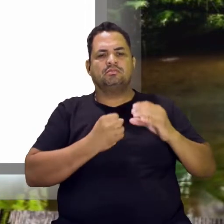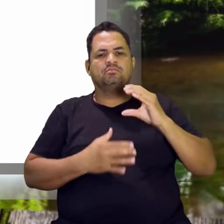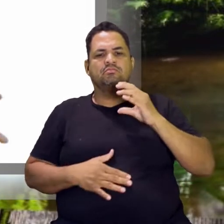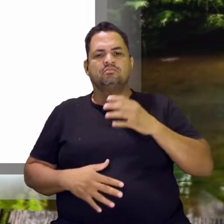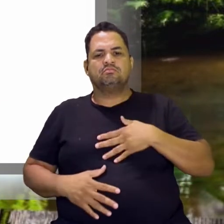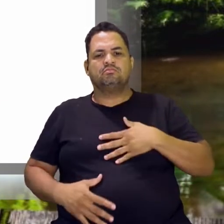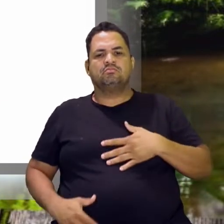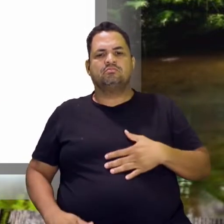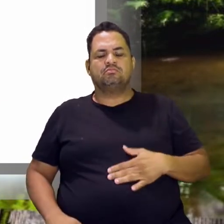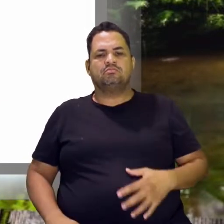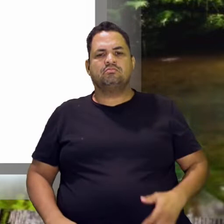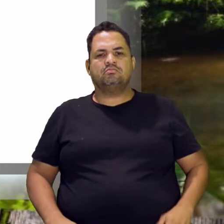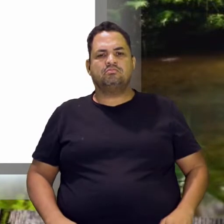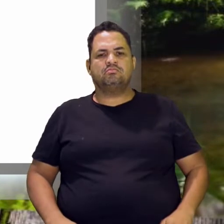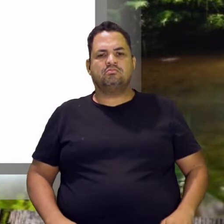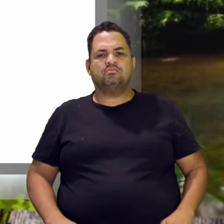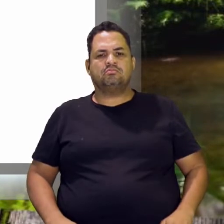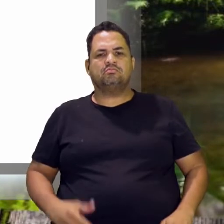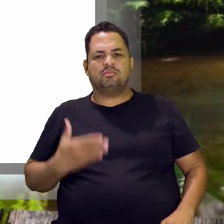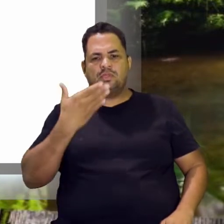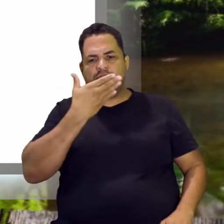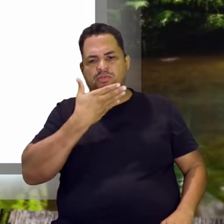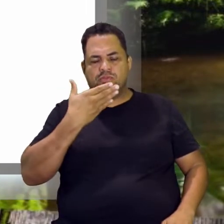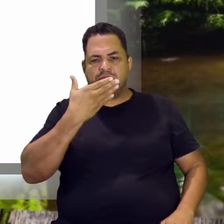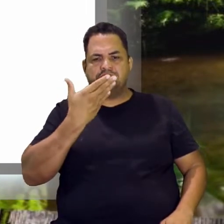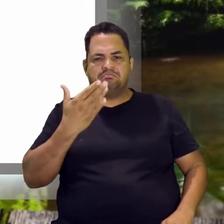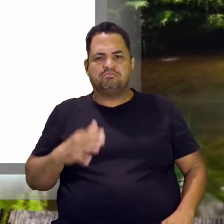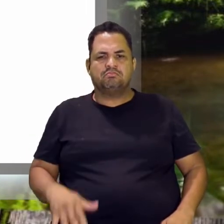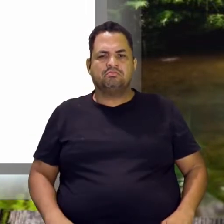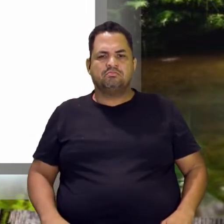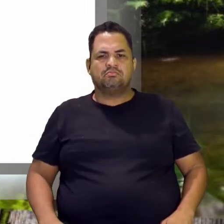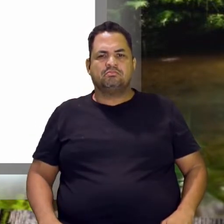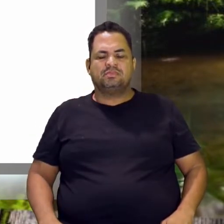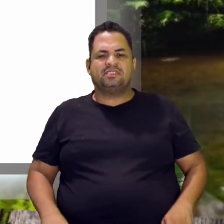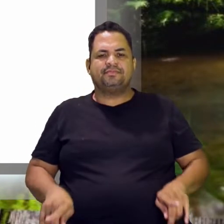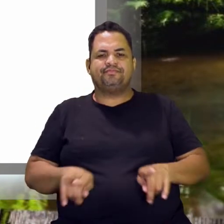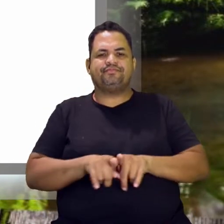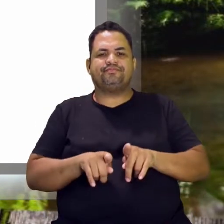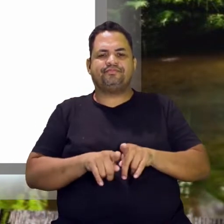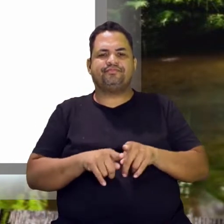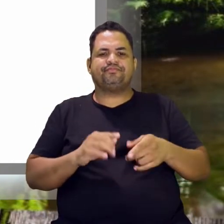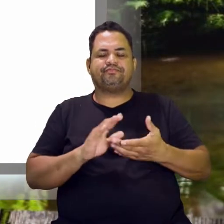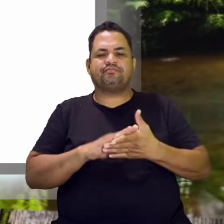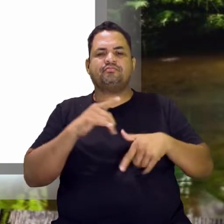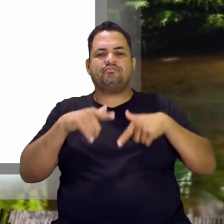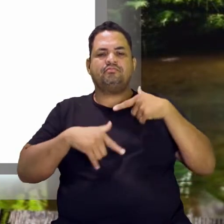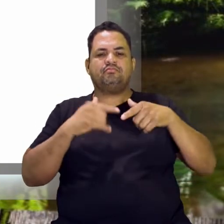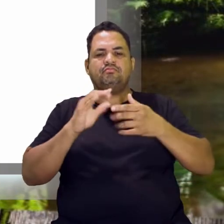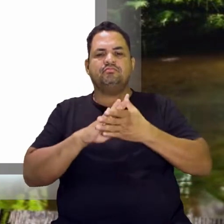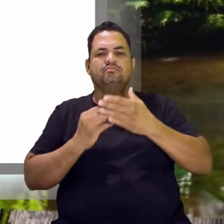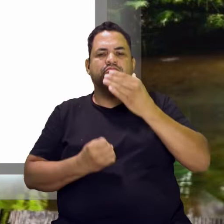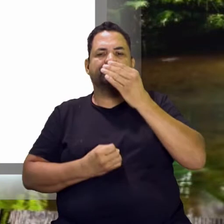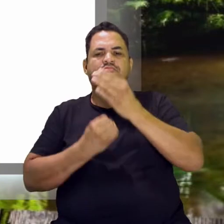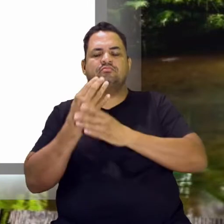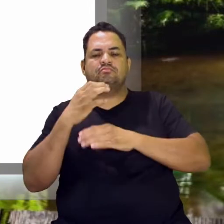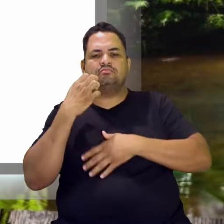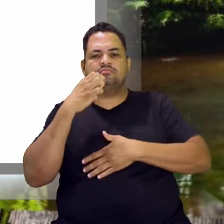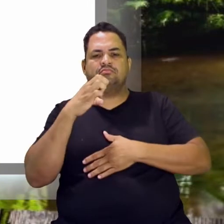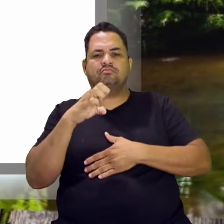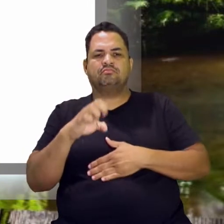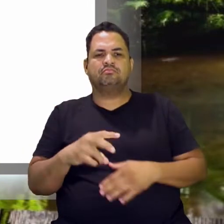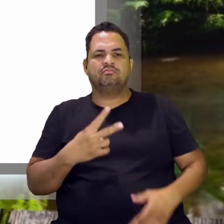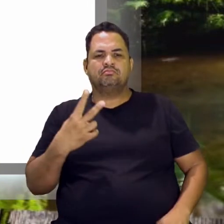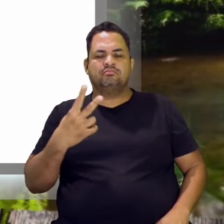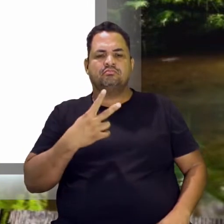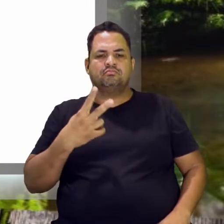Glicose. Açúcar. Tá bom? Mas eles também funcionam como fonte de energia. Certinho? É a